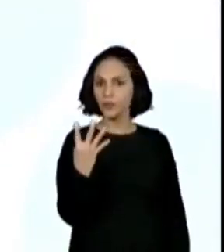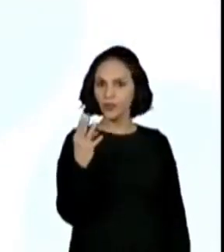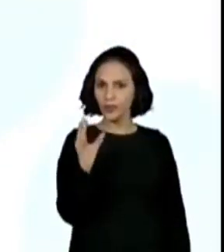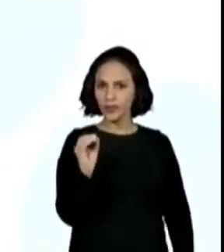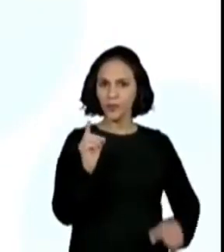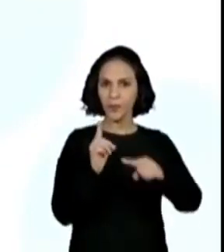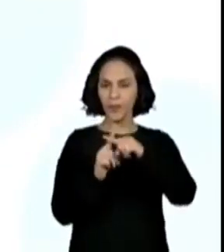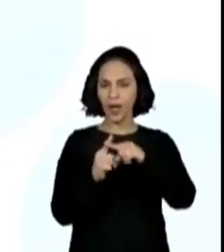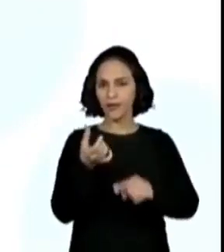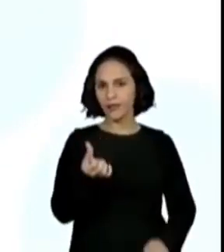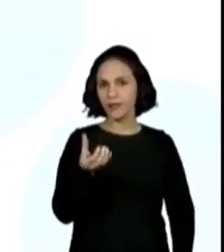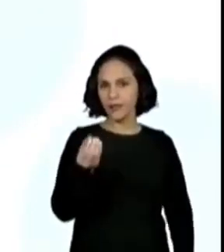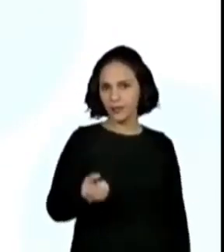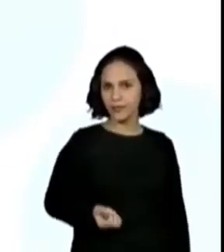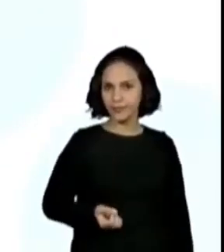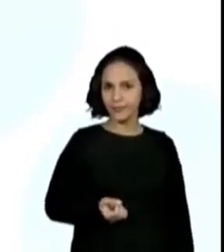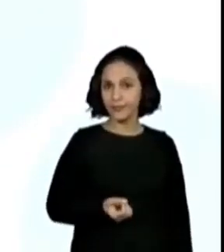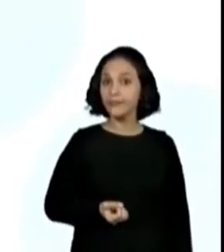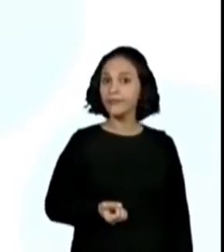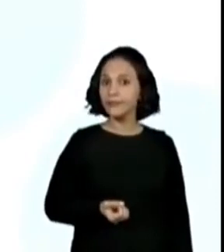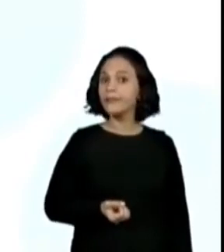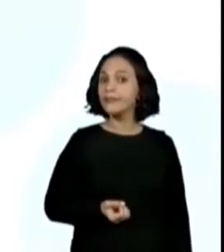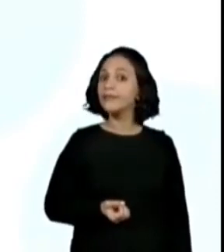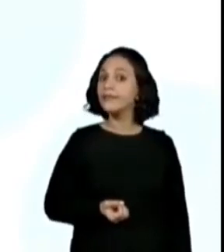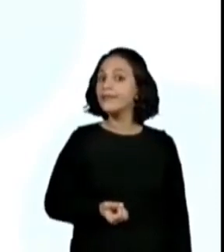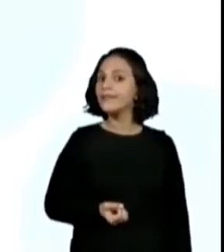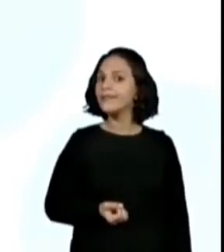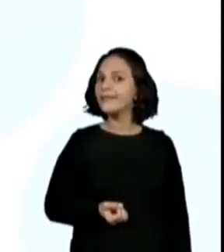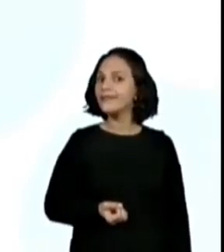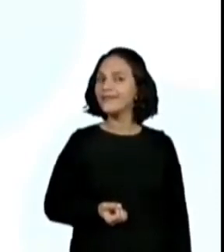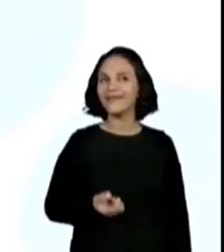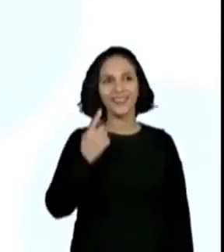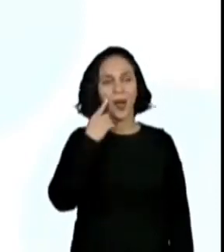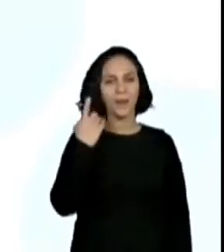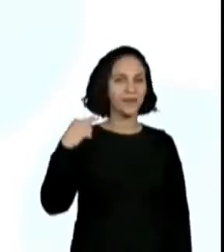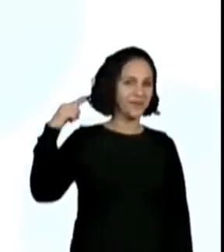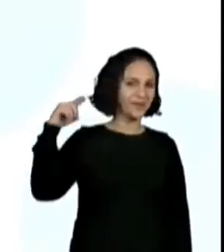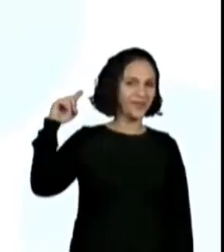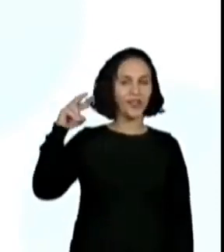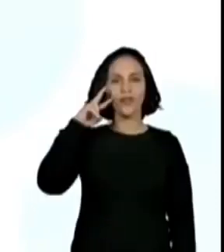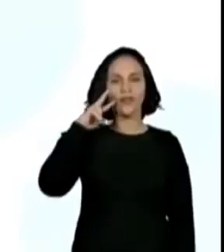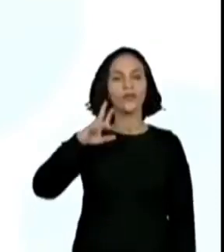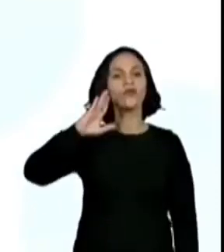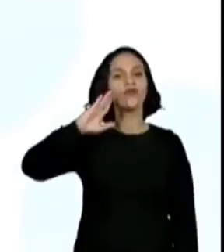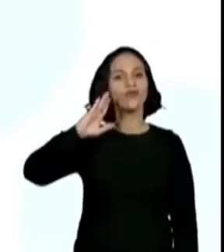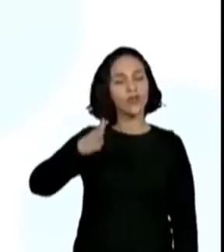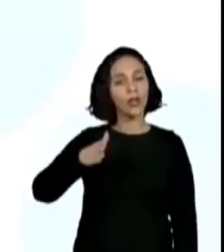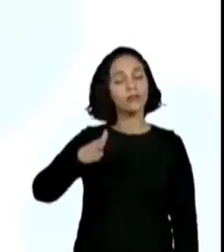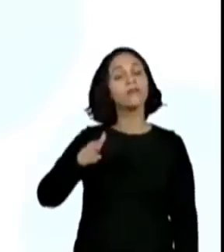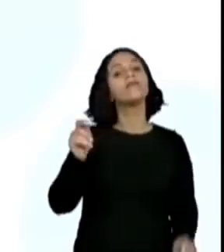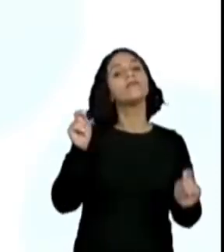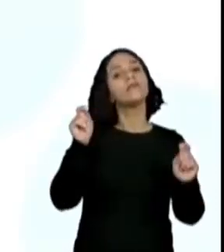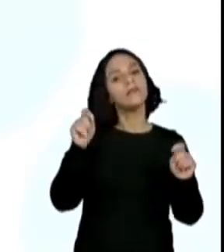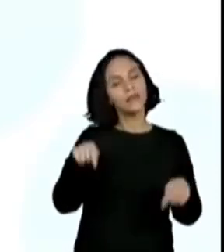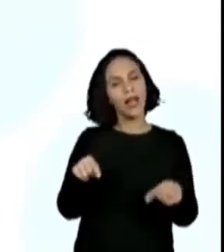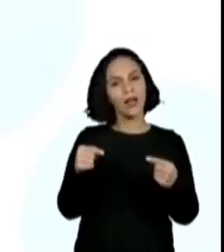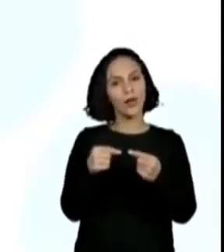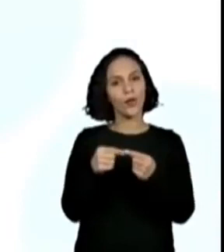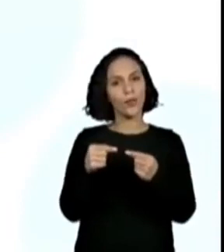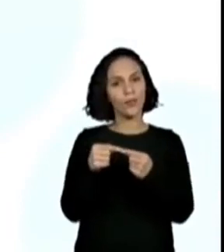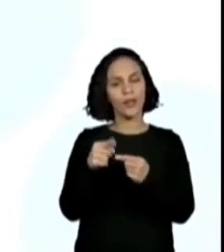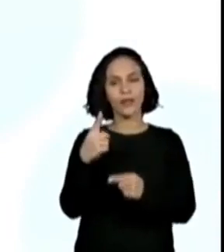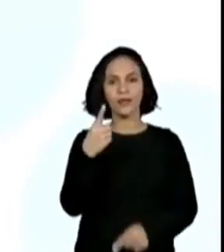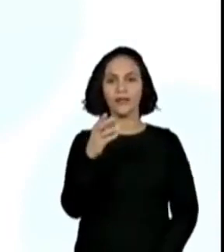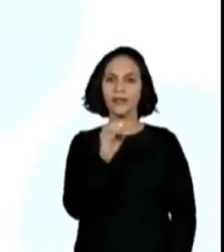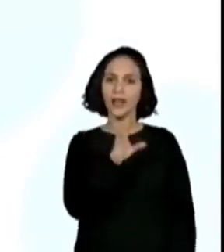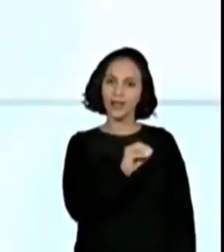+ 60 e aí galera a gente viu nos slides anteriores que essa também é uma possível combinação para o